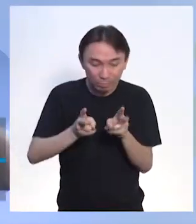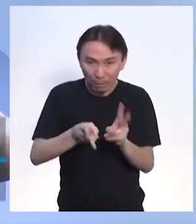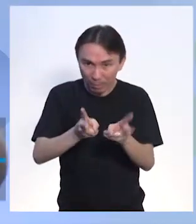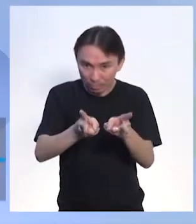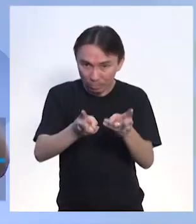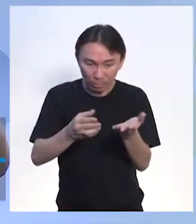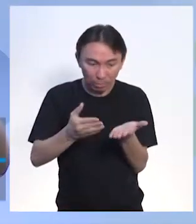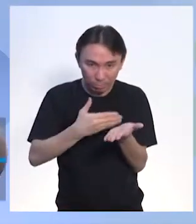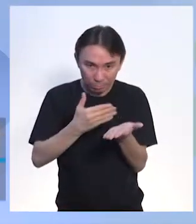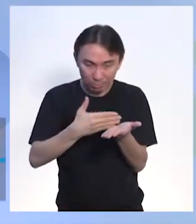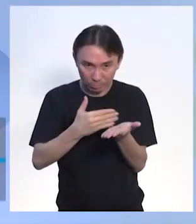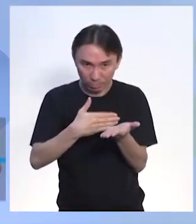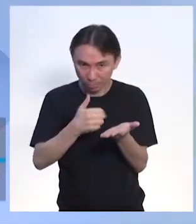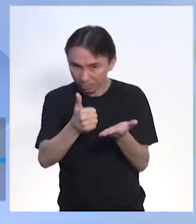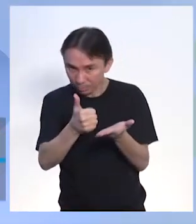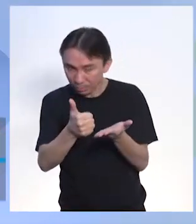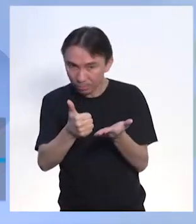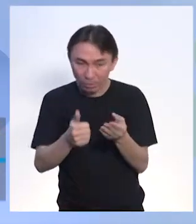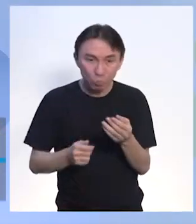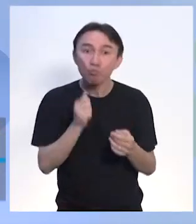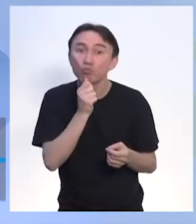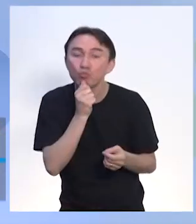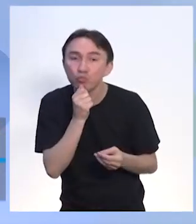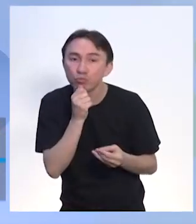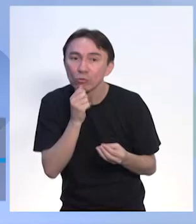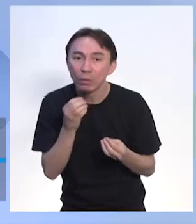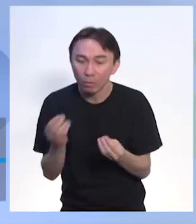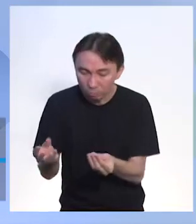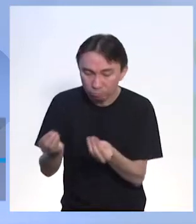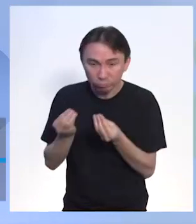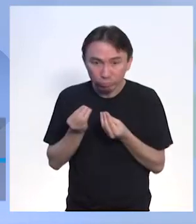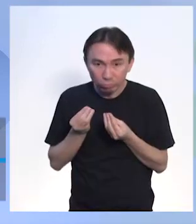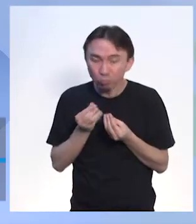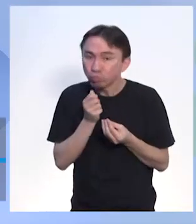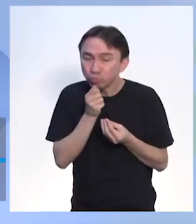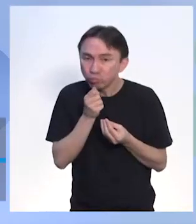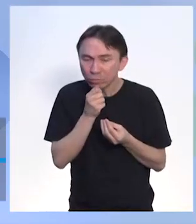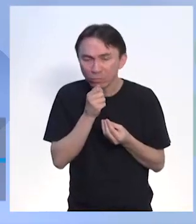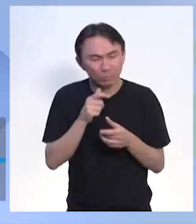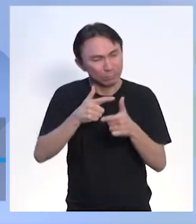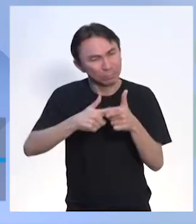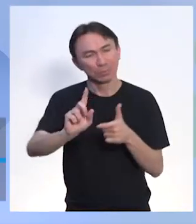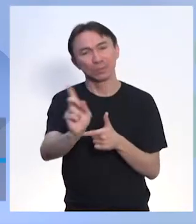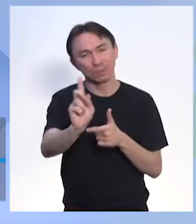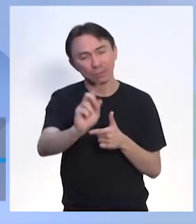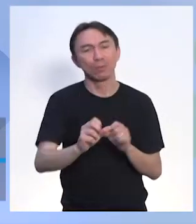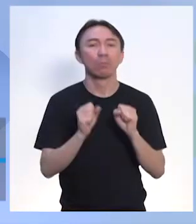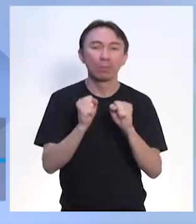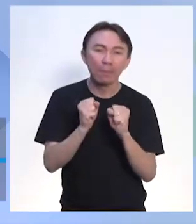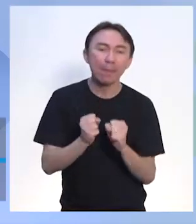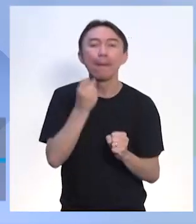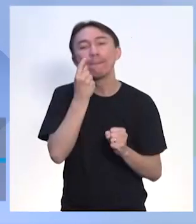calma, sem problema aí, pode ficar tranquilo, não tem problema nenhum. Pega o lápis, caneta, borracha